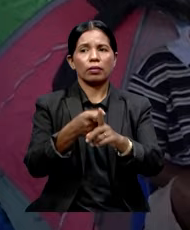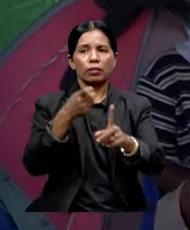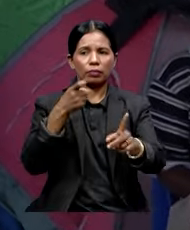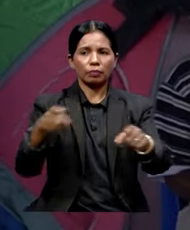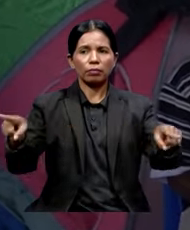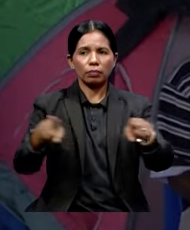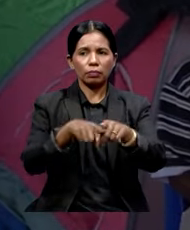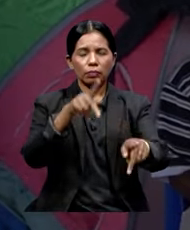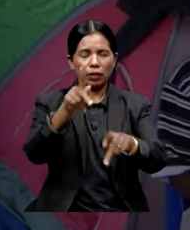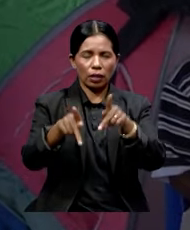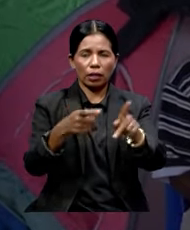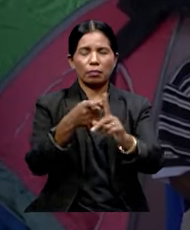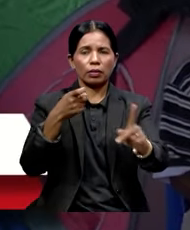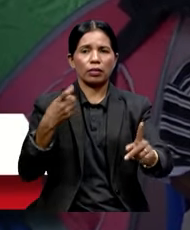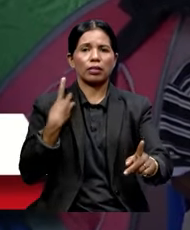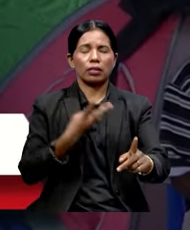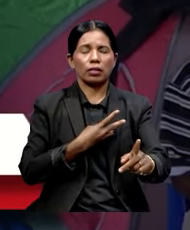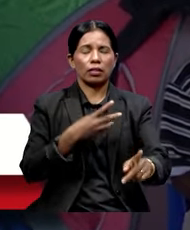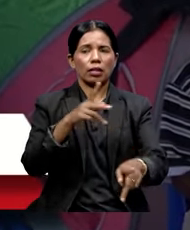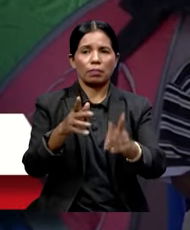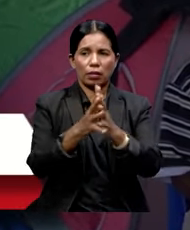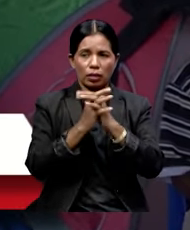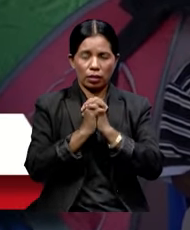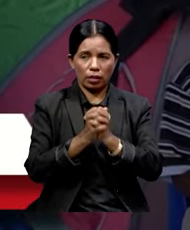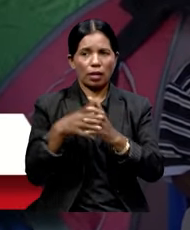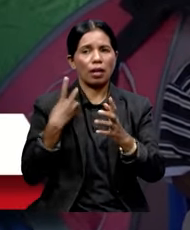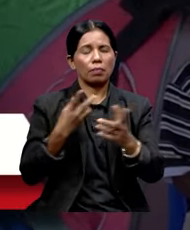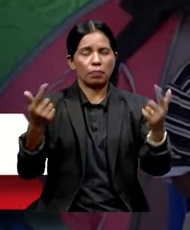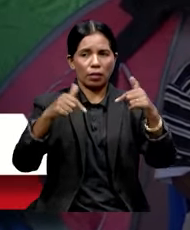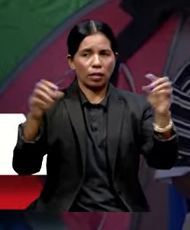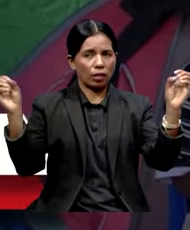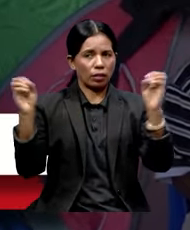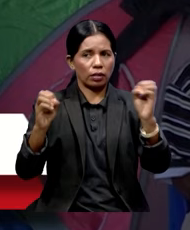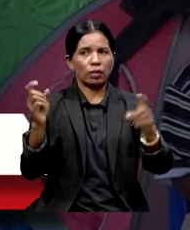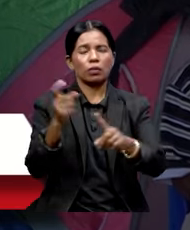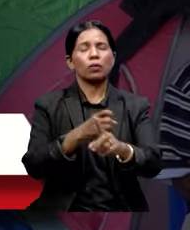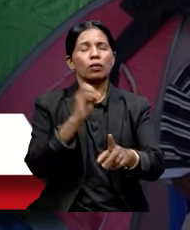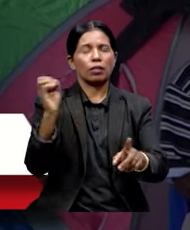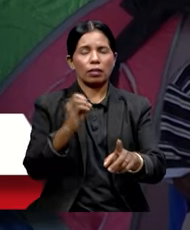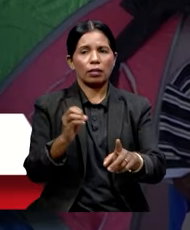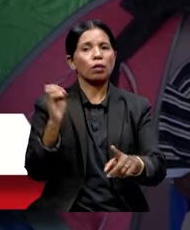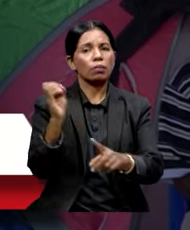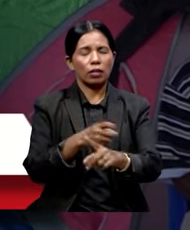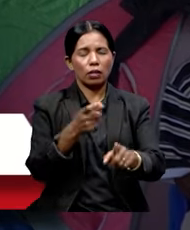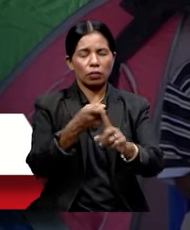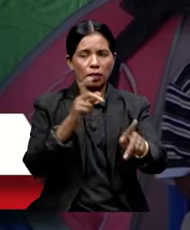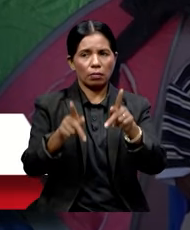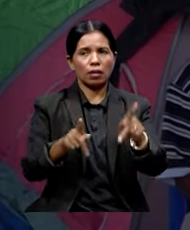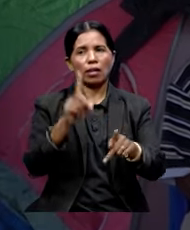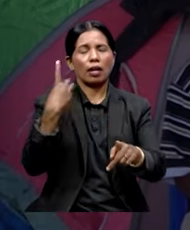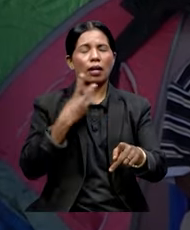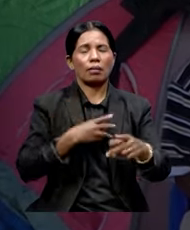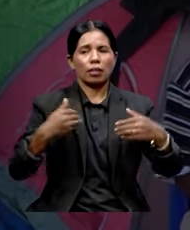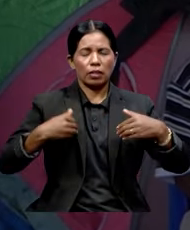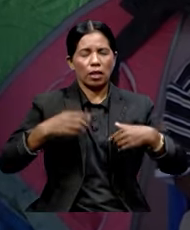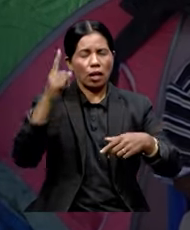dar sarane parte si Assembleia de Deus kata ami maine lo stamba obrigação si meida me be tamba ami maine tamba ia